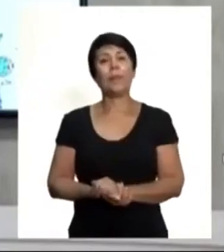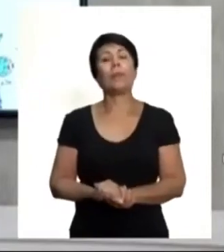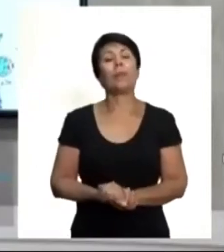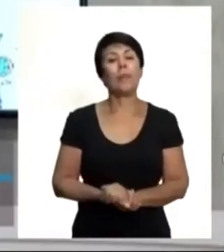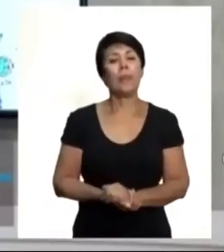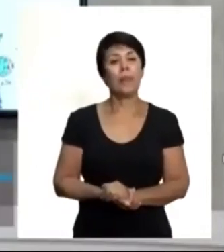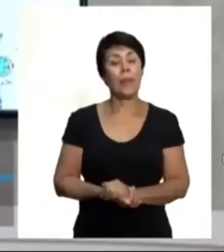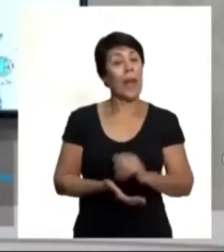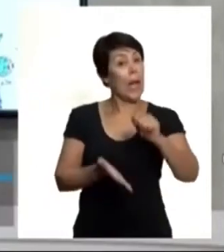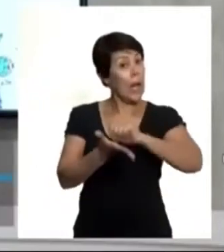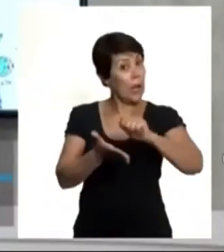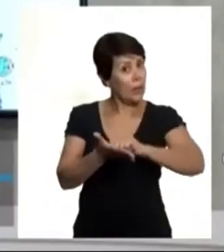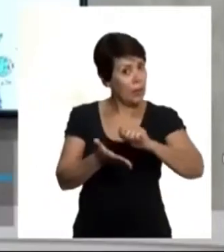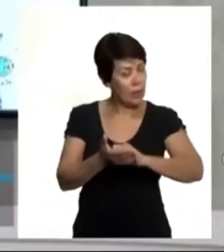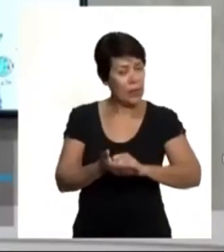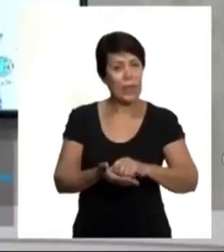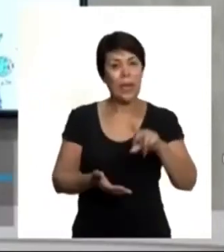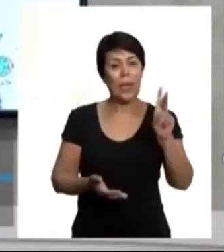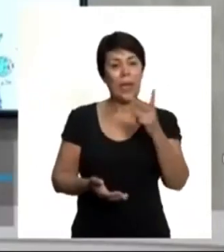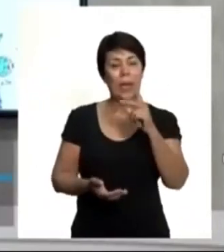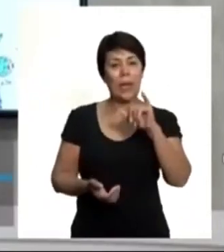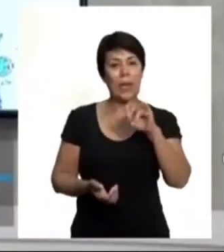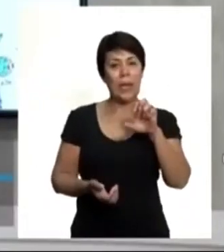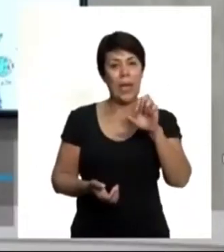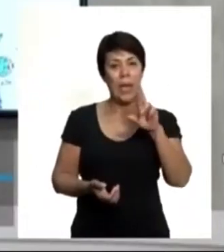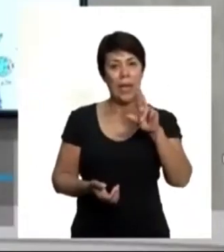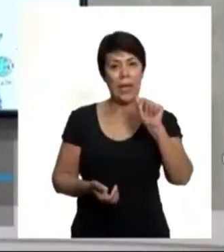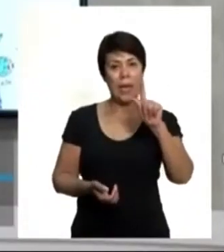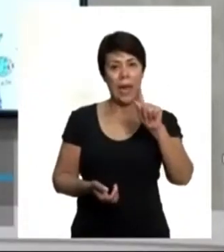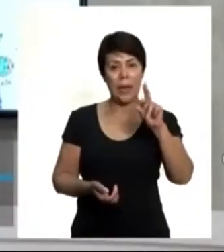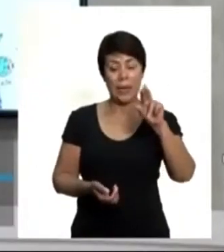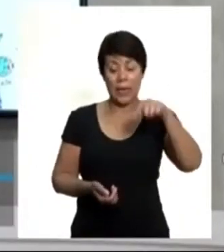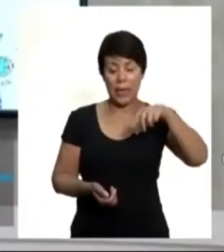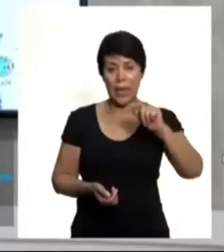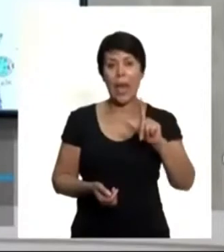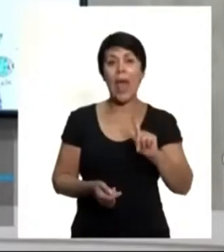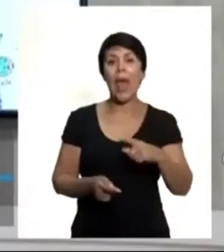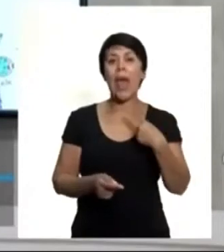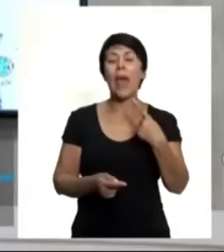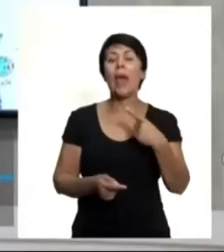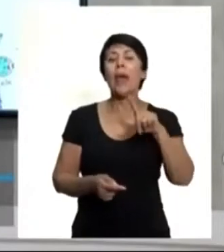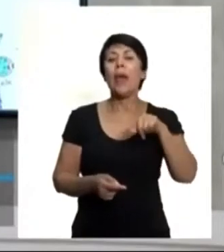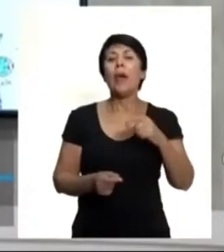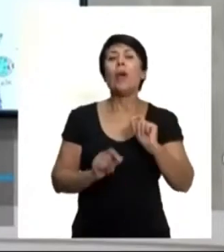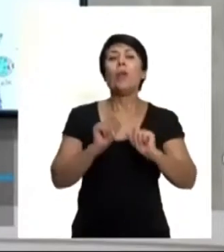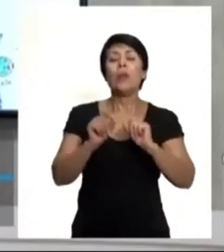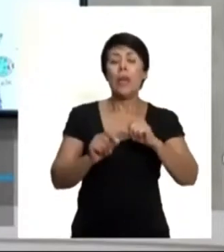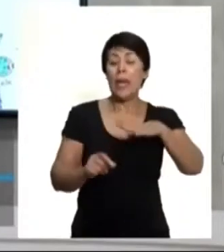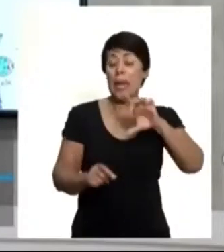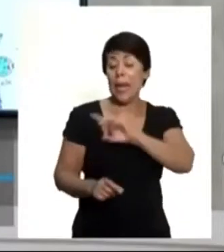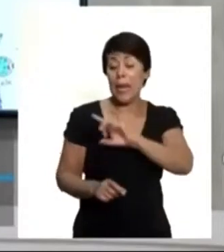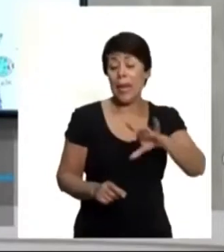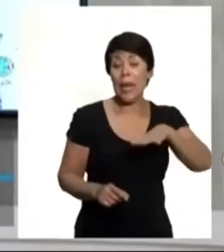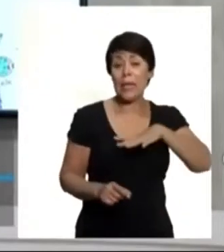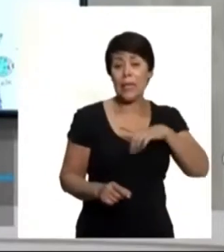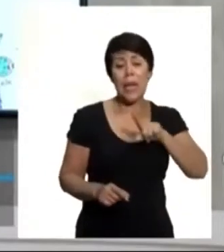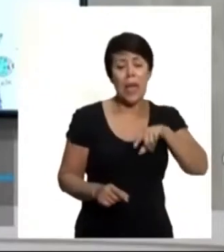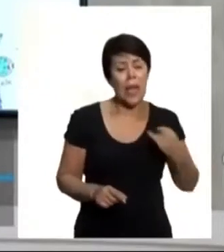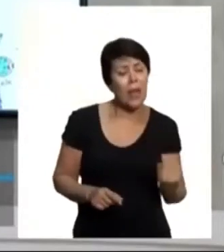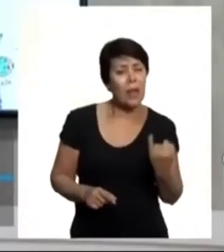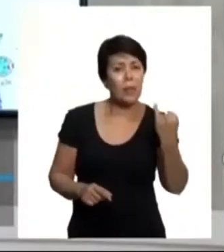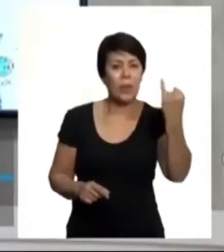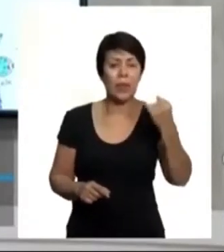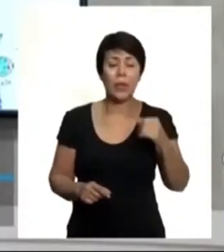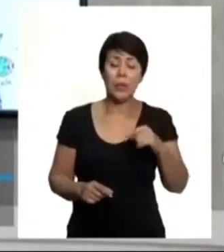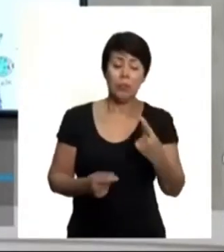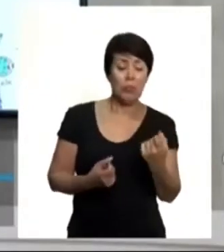urbana. Anota aí que hierarquia é o grau de relevância que esses municípios, que as cidades têm. Algumas cidades são